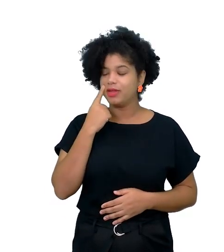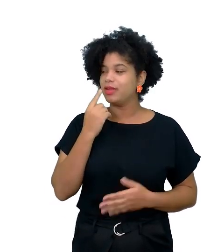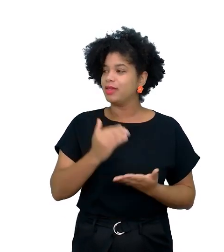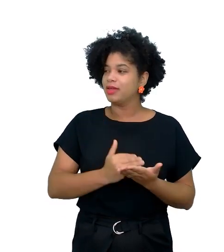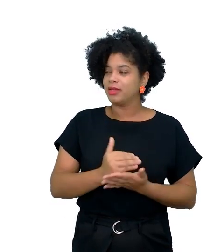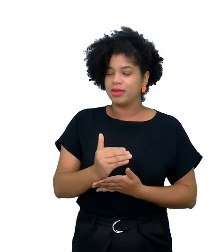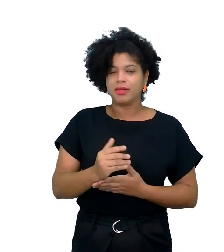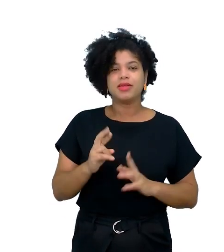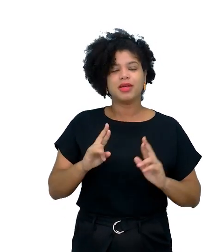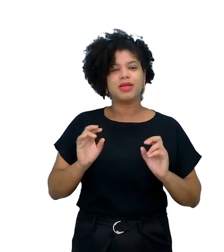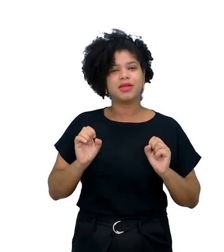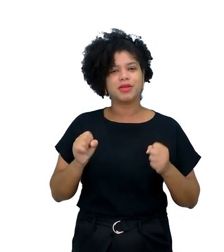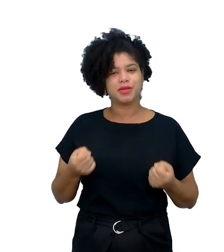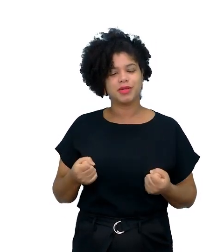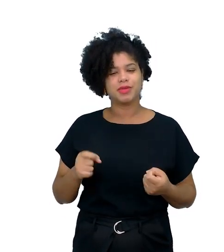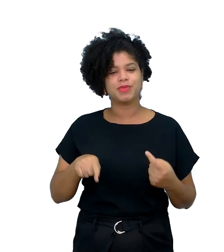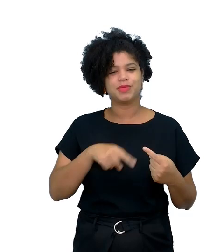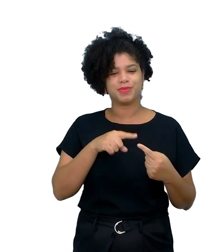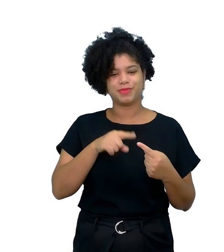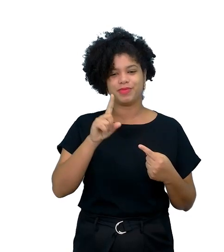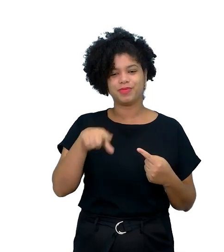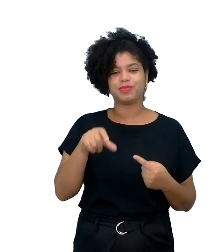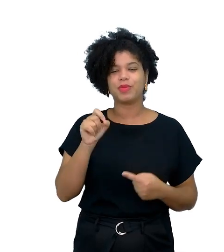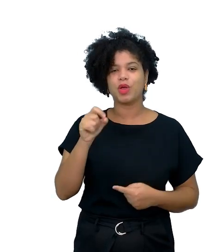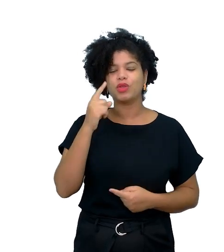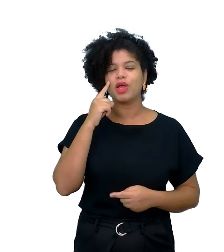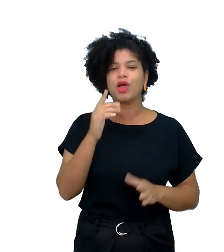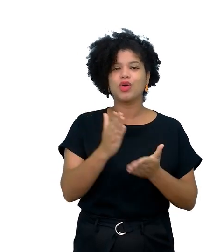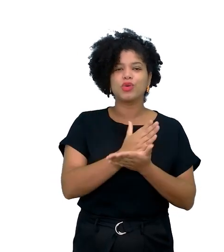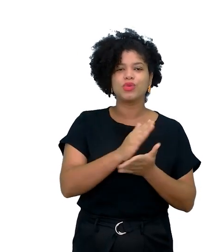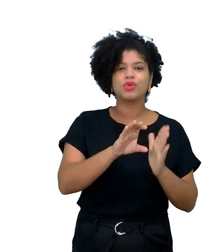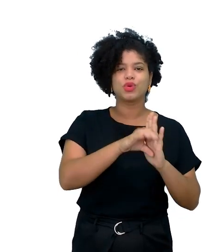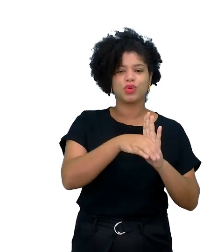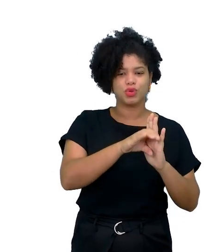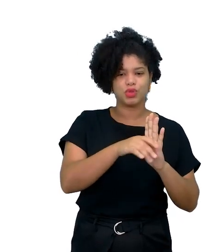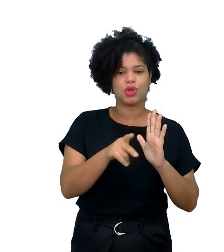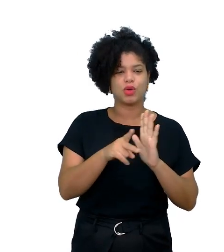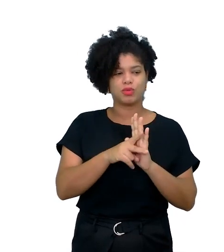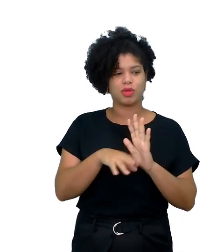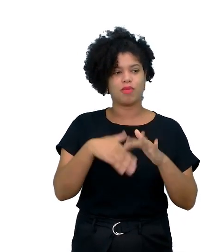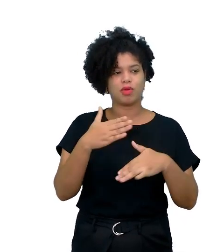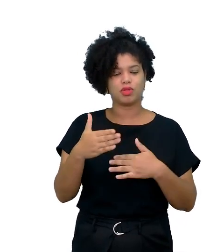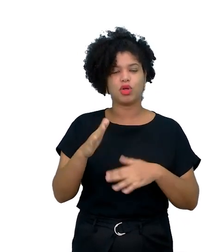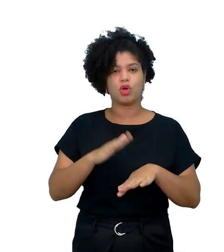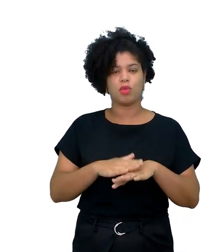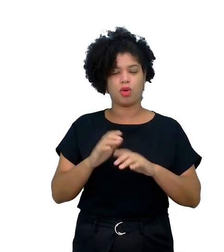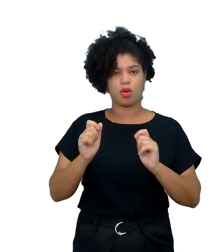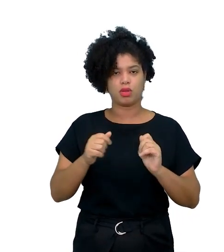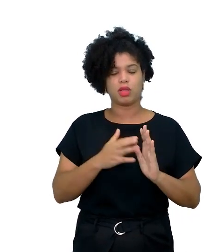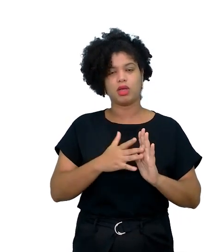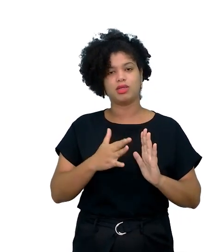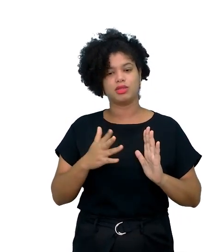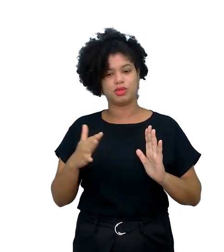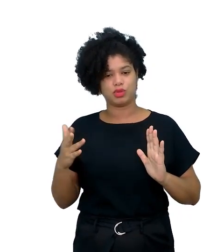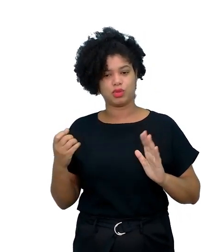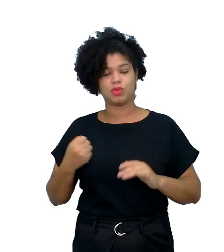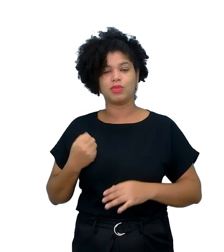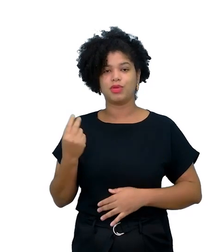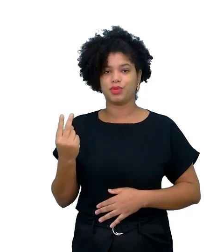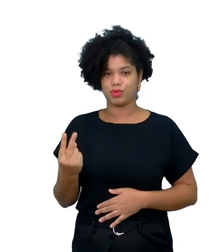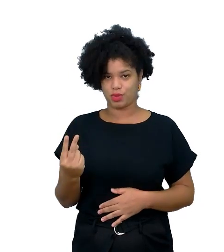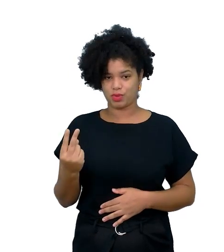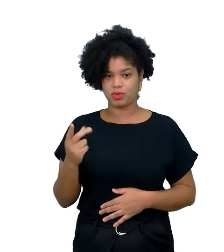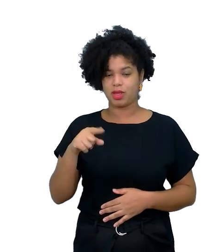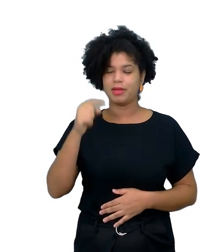a recuperar aqui, um dos objetivos é recuperar alguns conceitos, né, que trabalhamos aí na sequência 2,